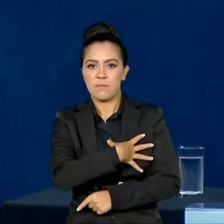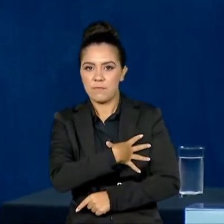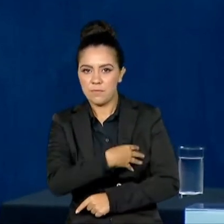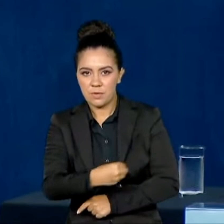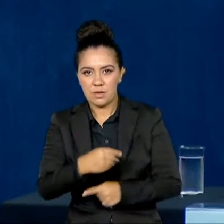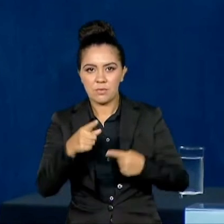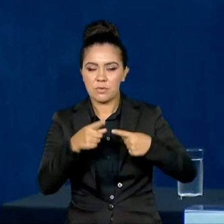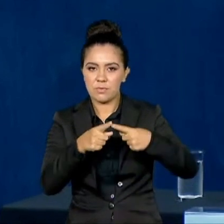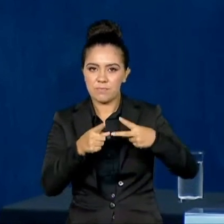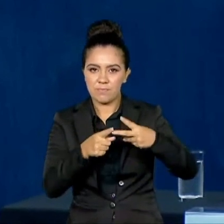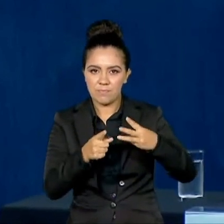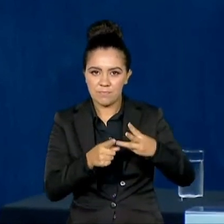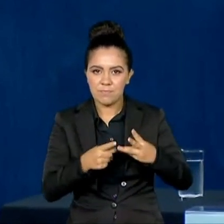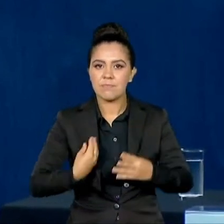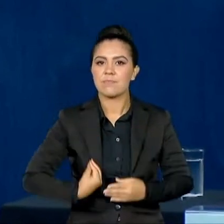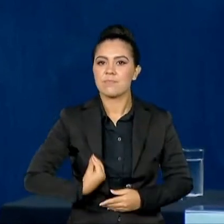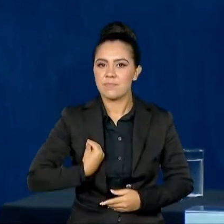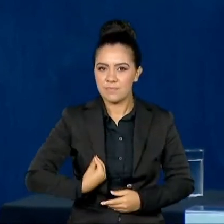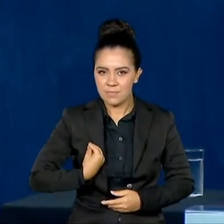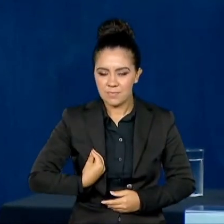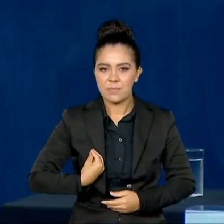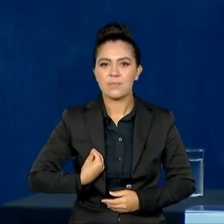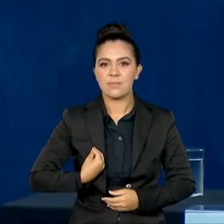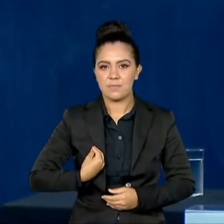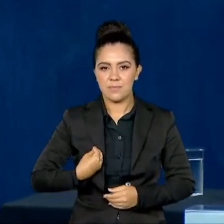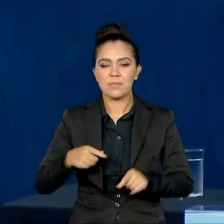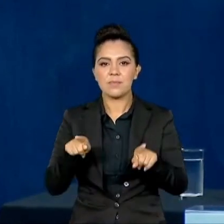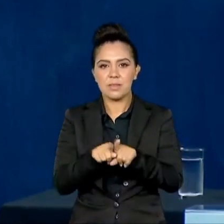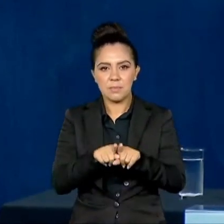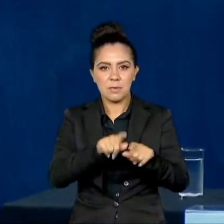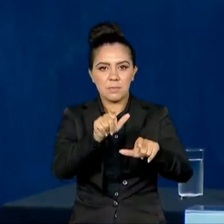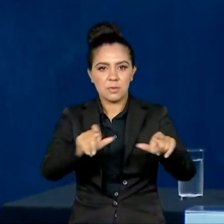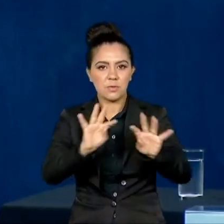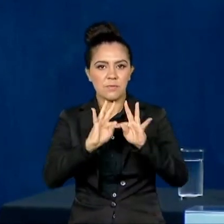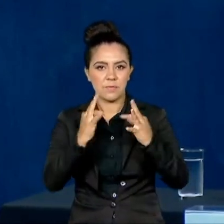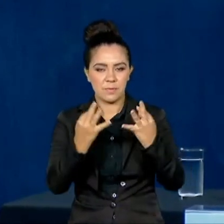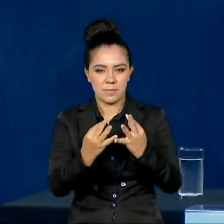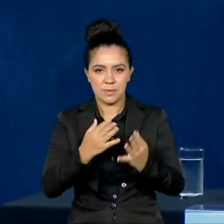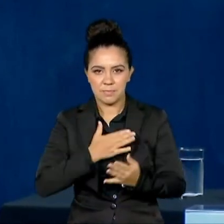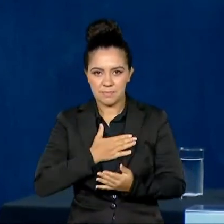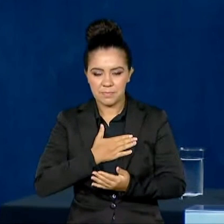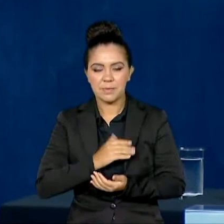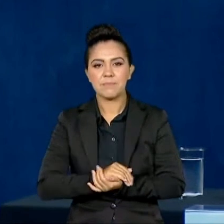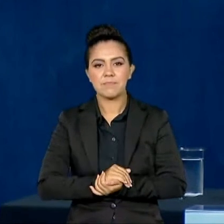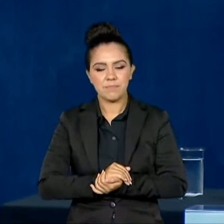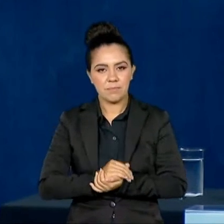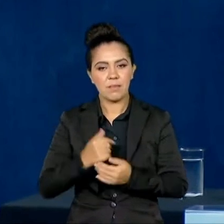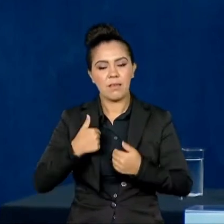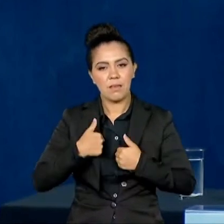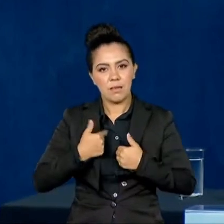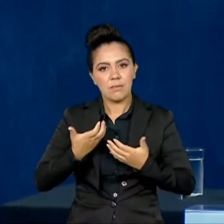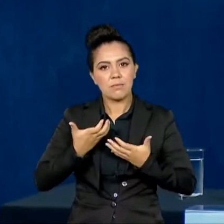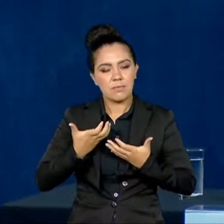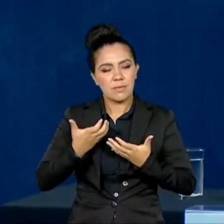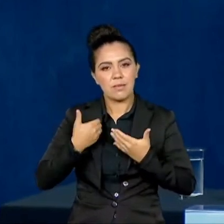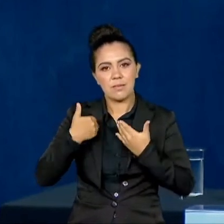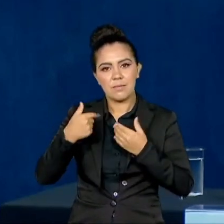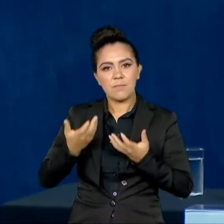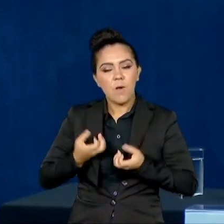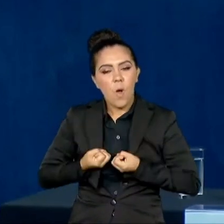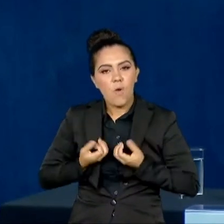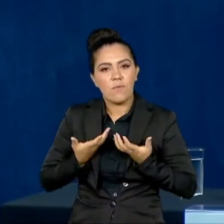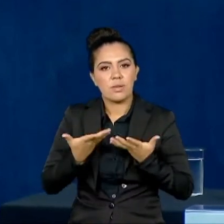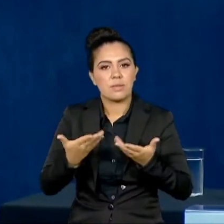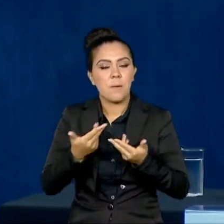e José, aqui presentes com os meus demais familiares. A eles devo o que melhor posso oferecer